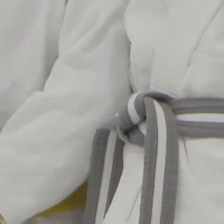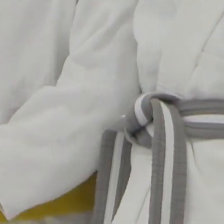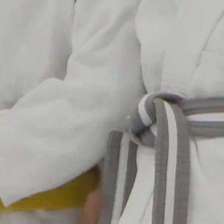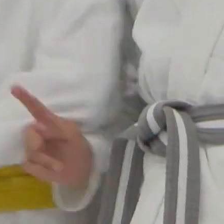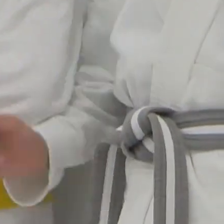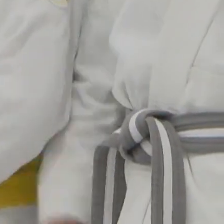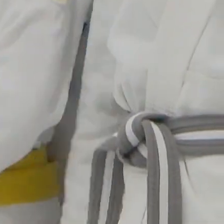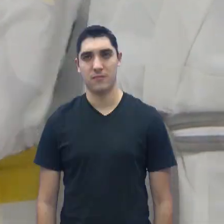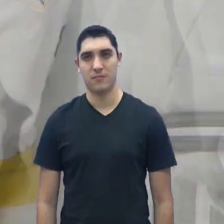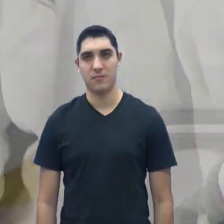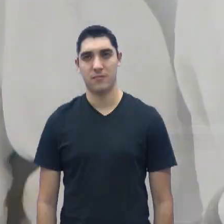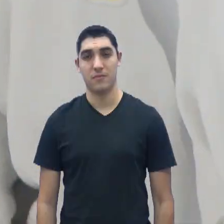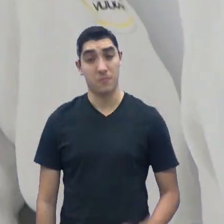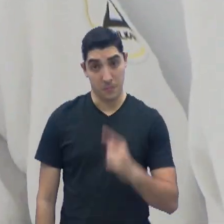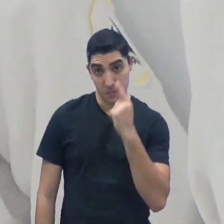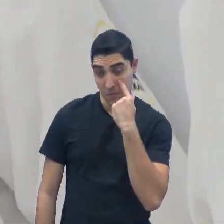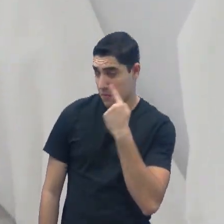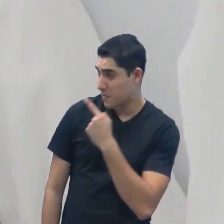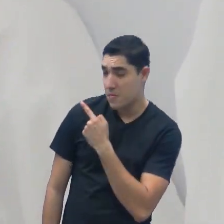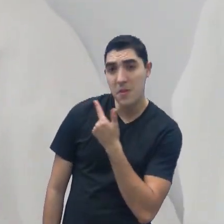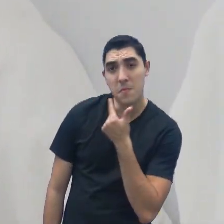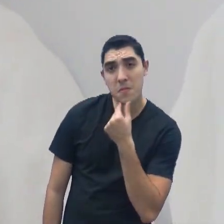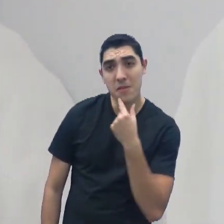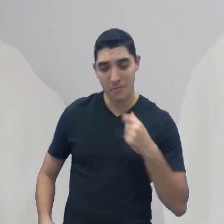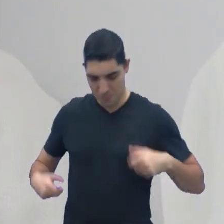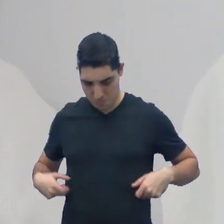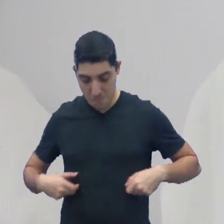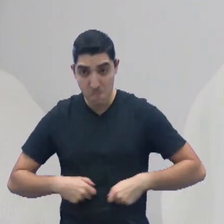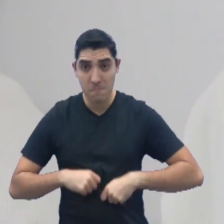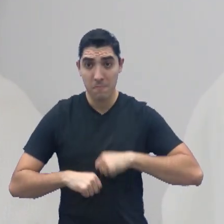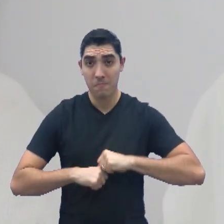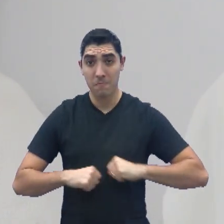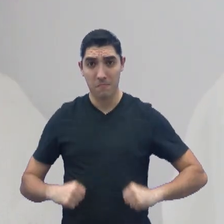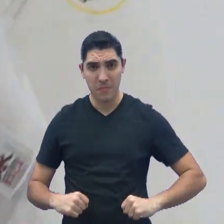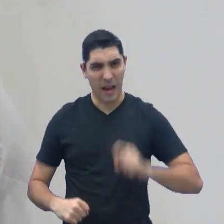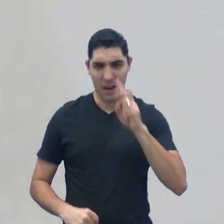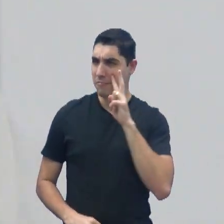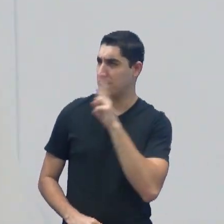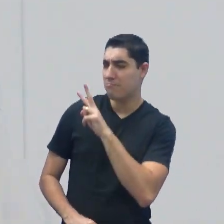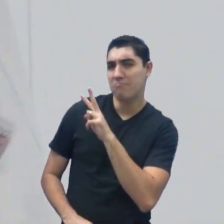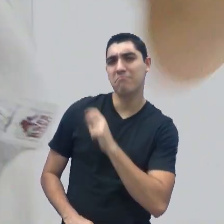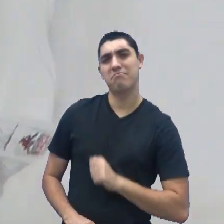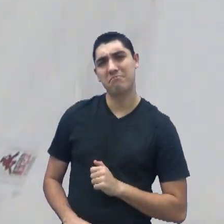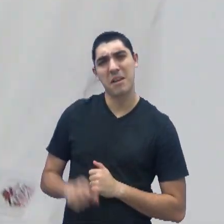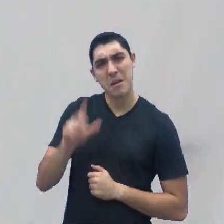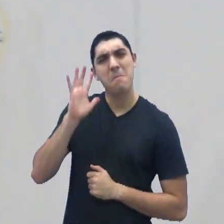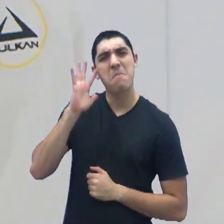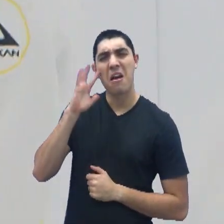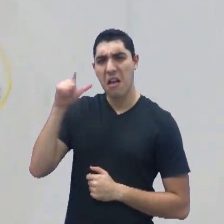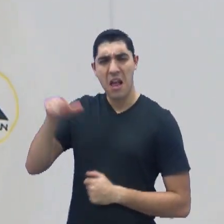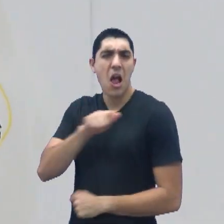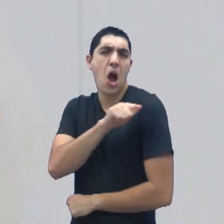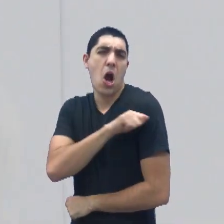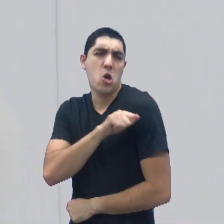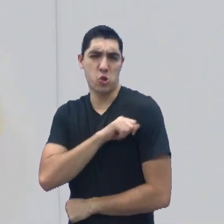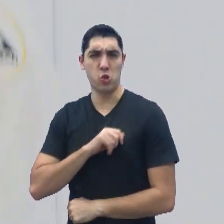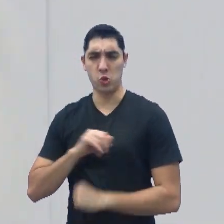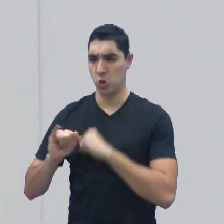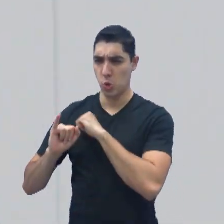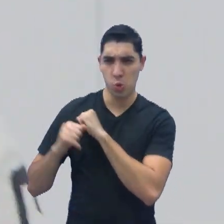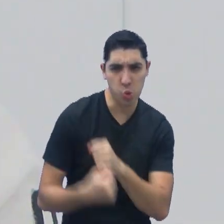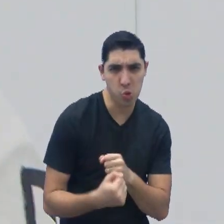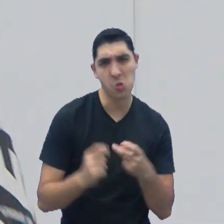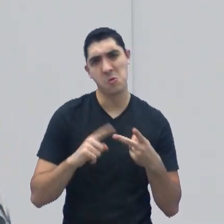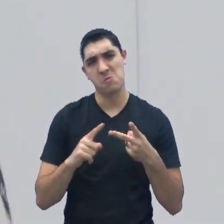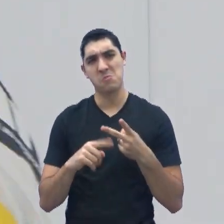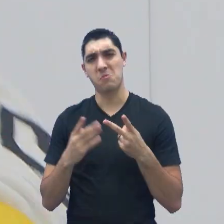Olhando esse garotinho vestindo kimono, você deve imaginar que ele é aluno de judô ou até mesmo karatê.